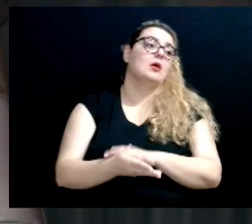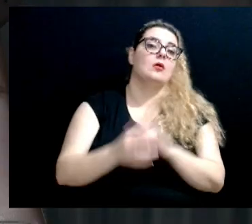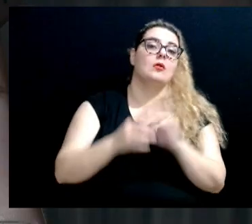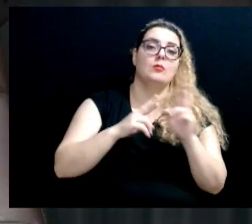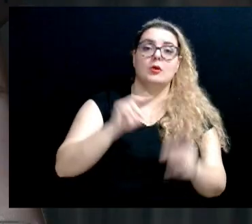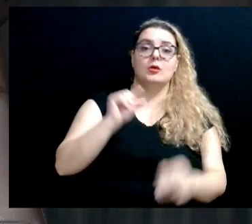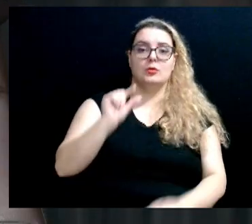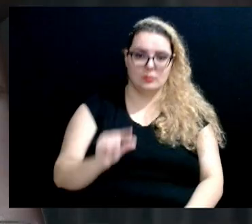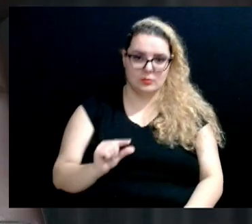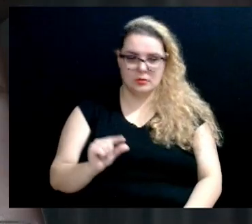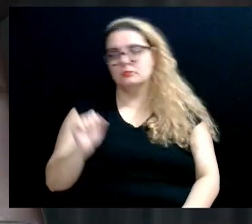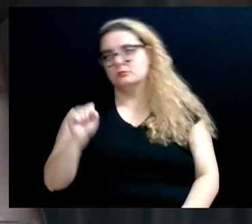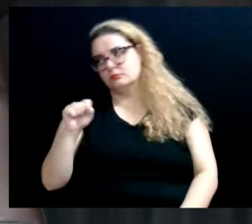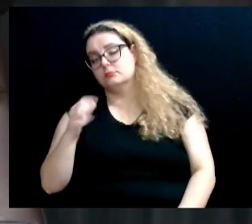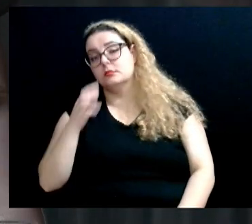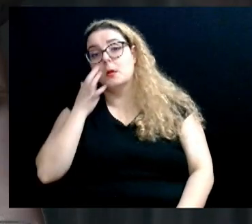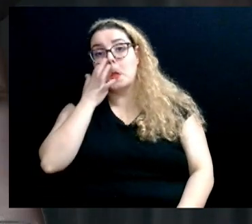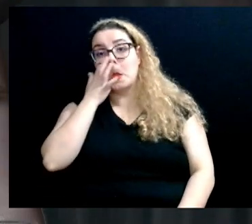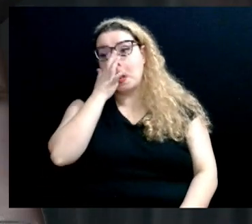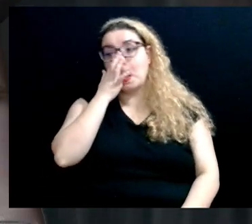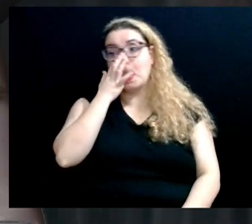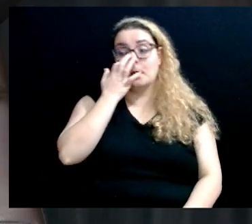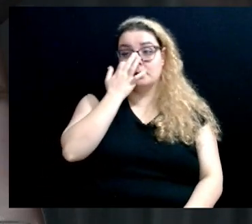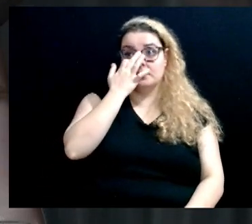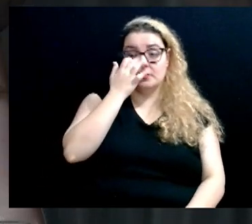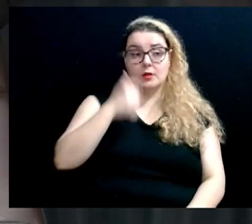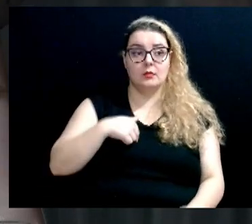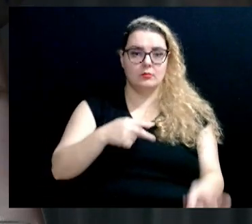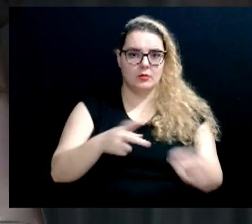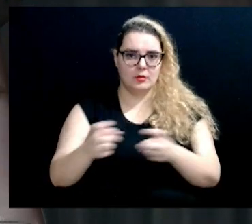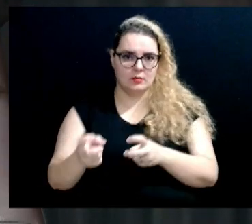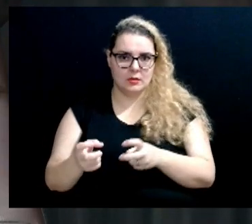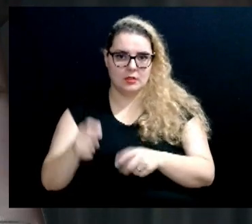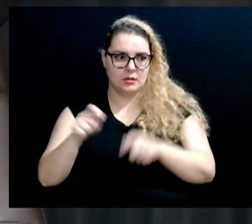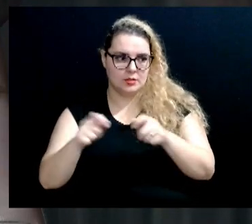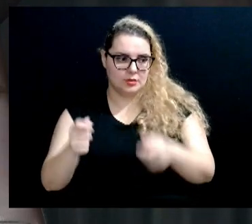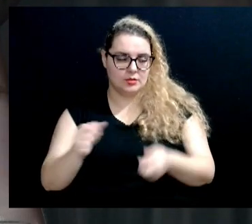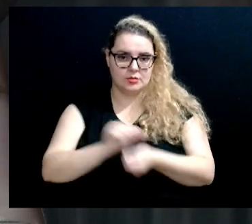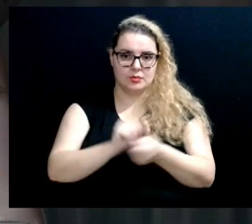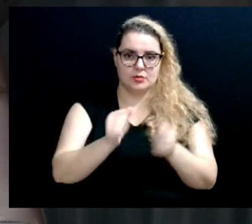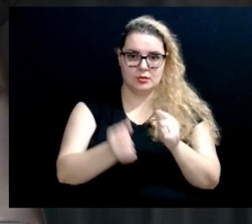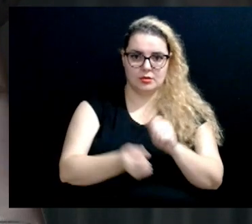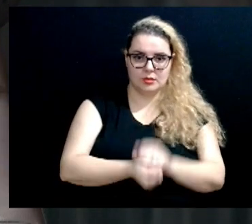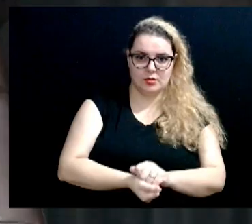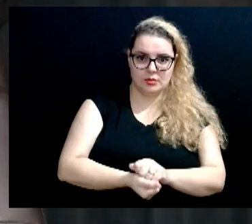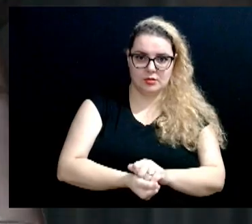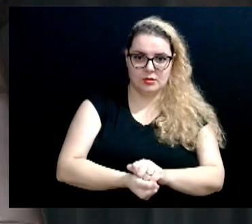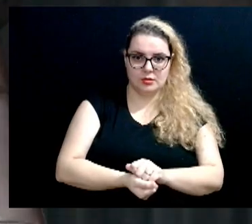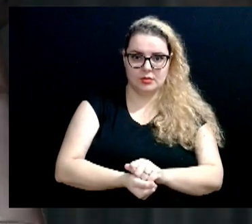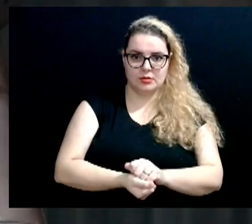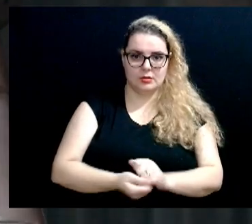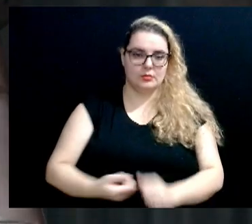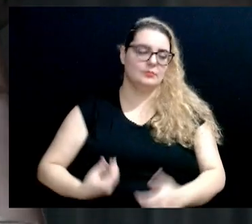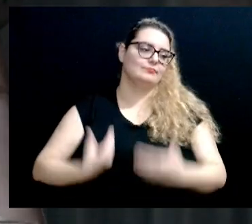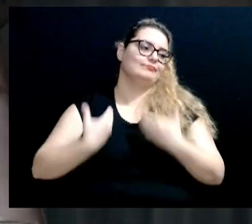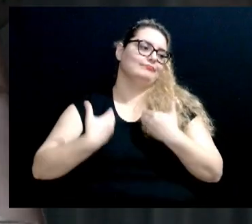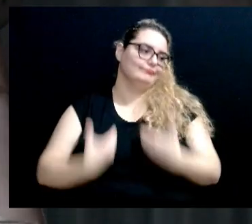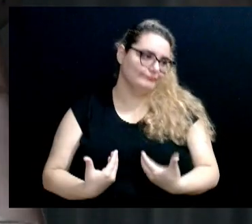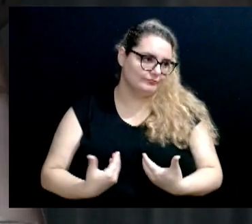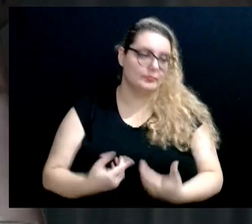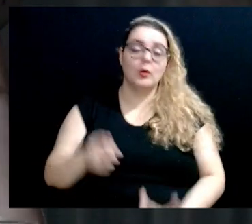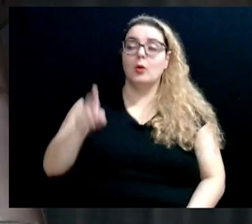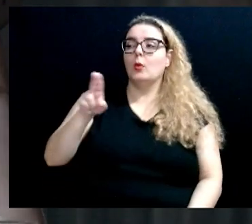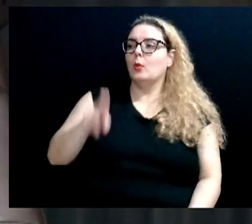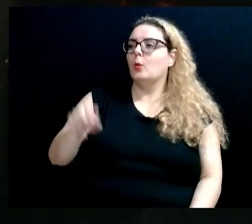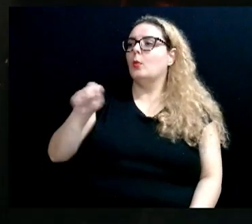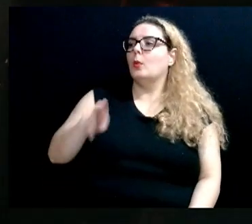né? Mas eu percebo muito mais que as pessoas se adaptaram a viver cansadas. Uau, verdade,